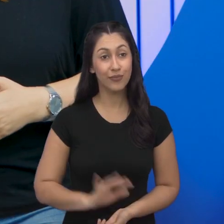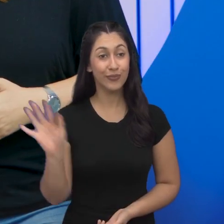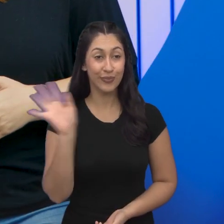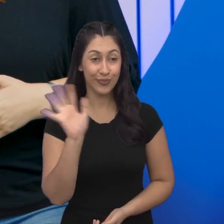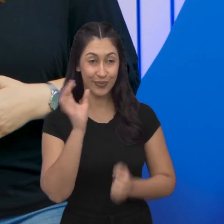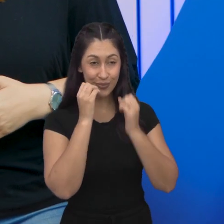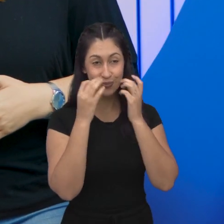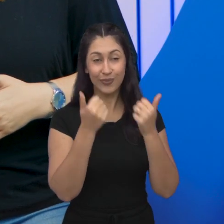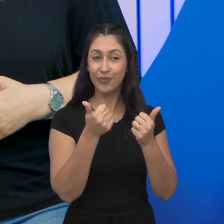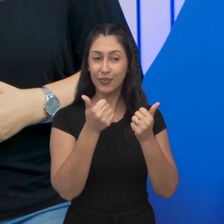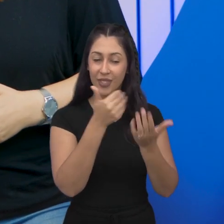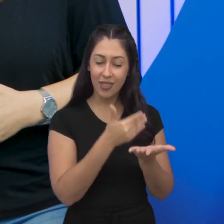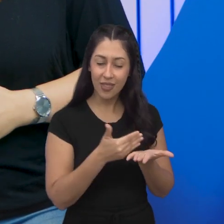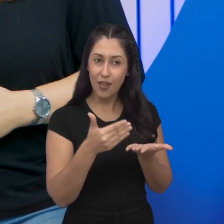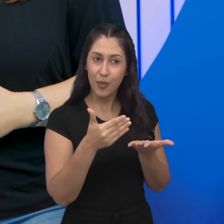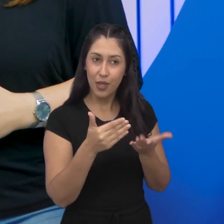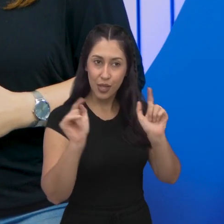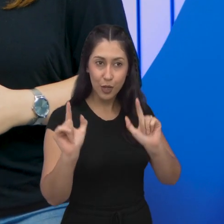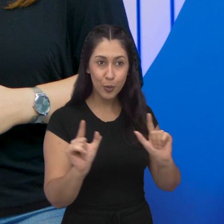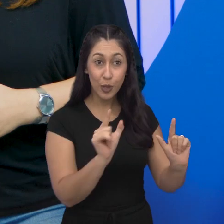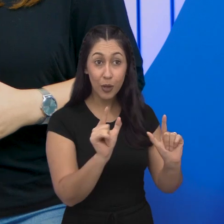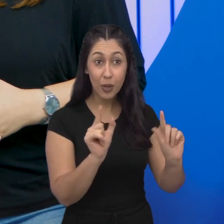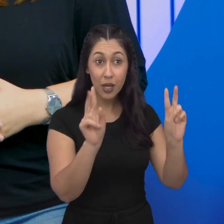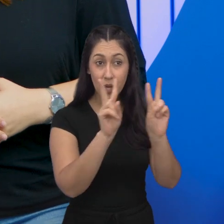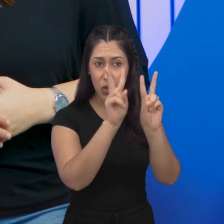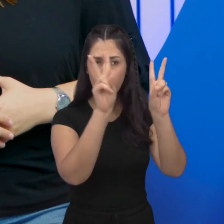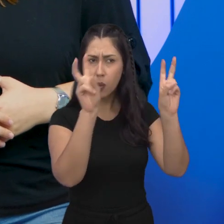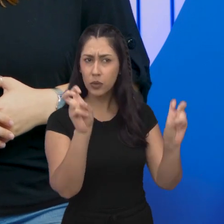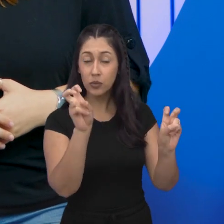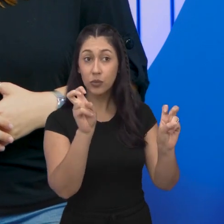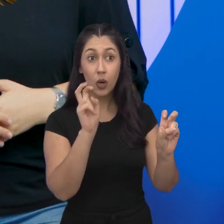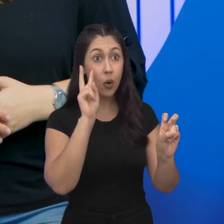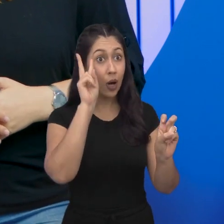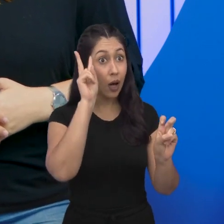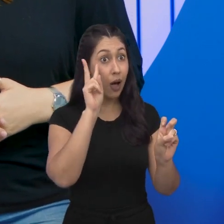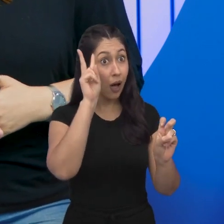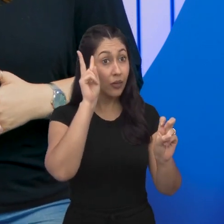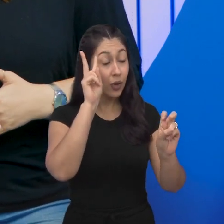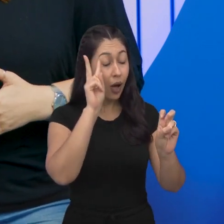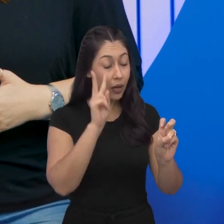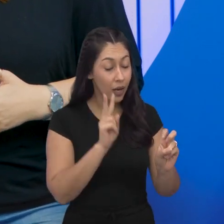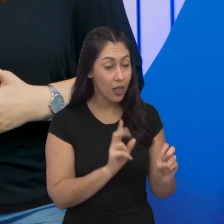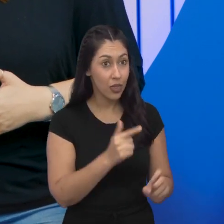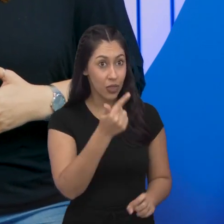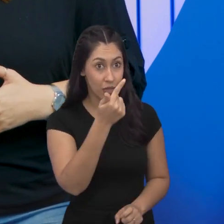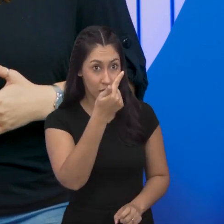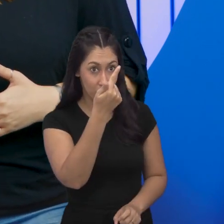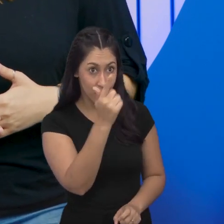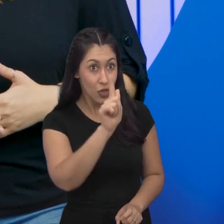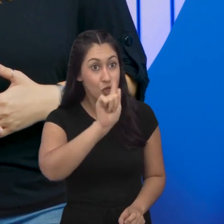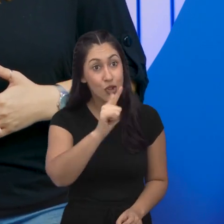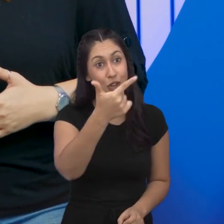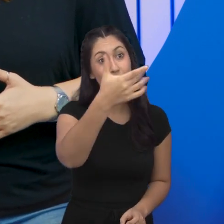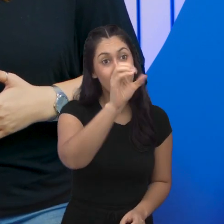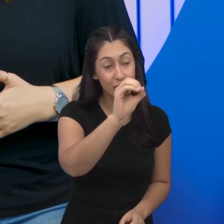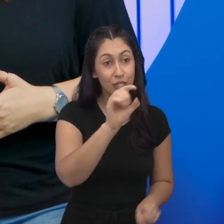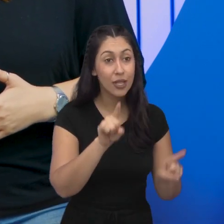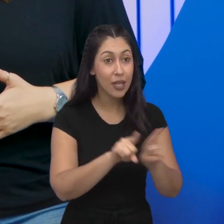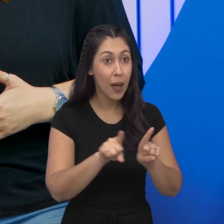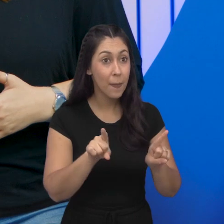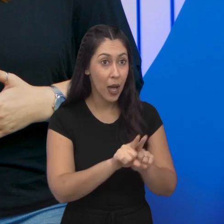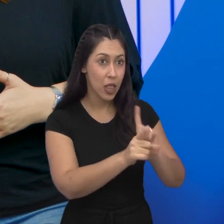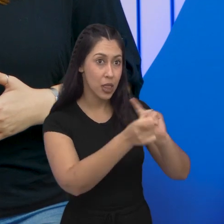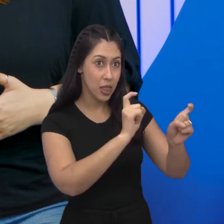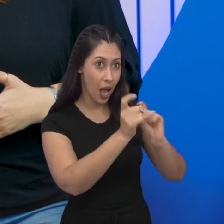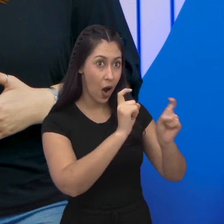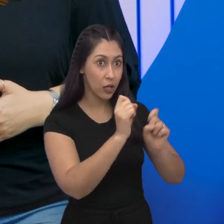Olá, tudo bem? A gente começa o programa falando a respeito do histórico do G20 e o encontro de 2024, que é presidido